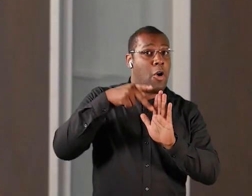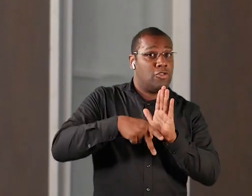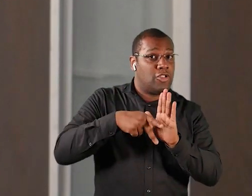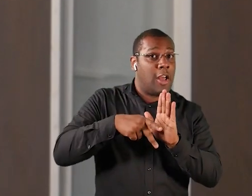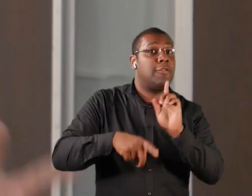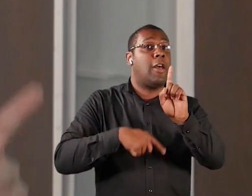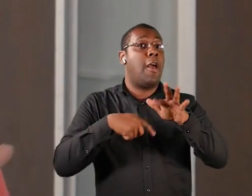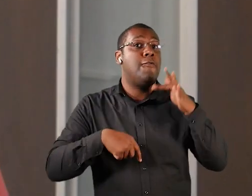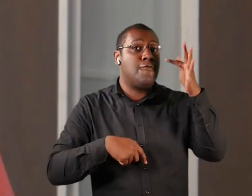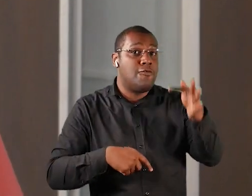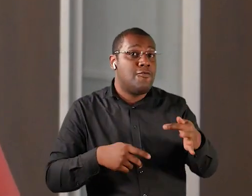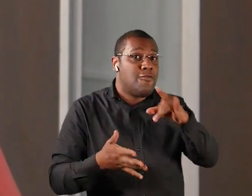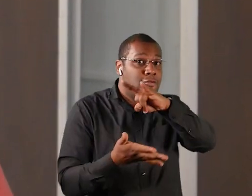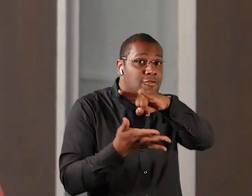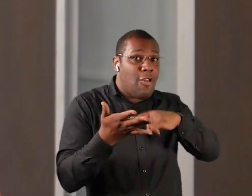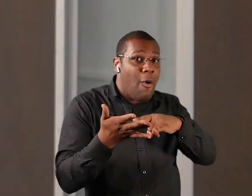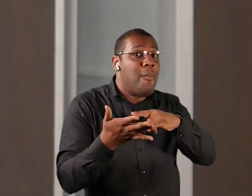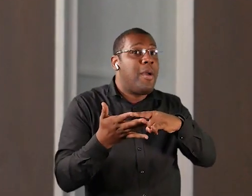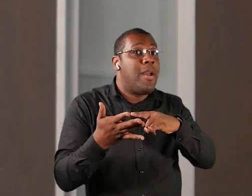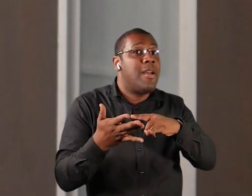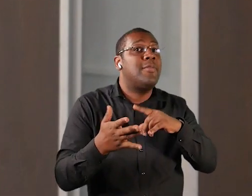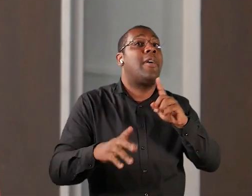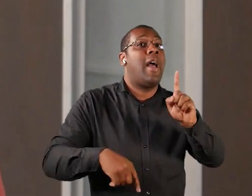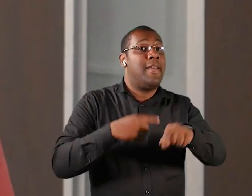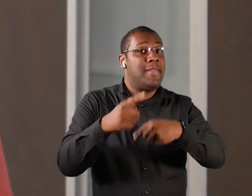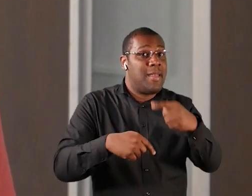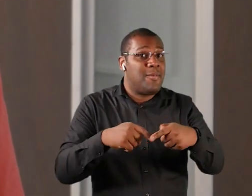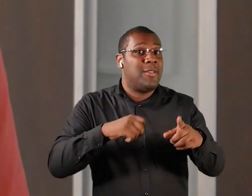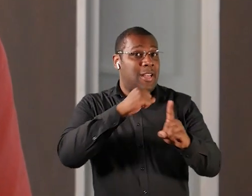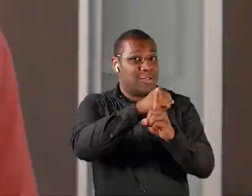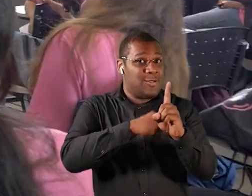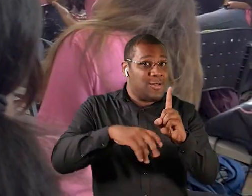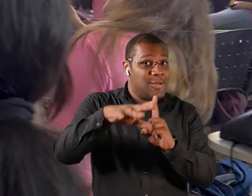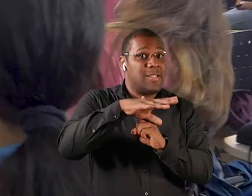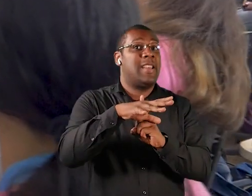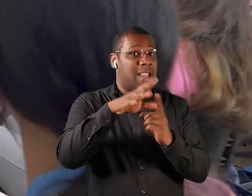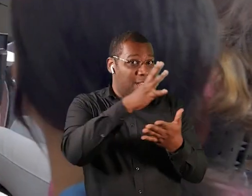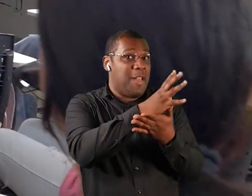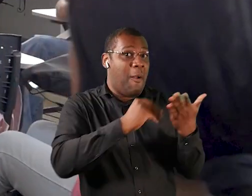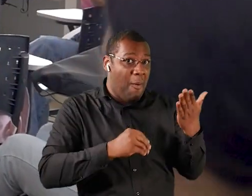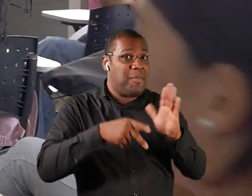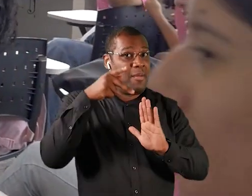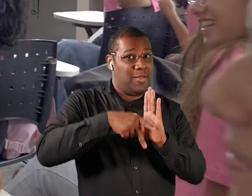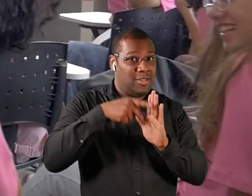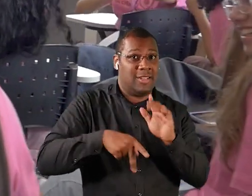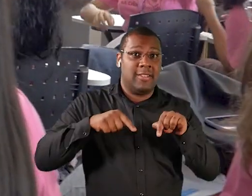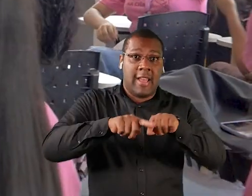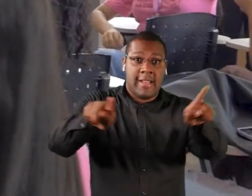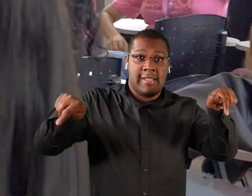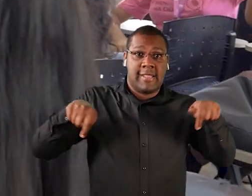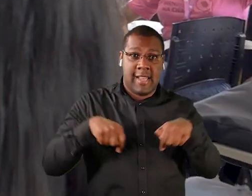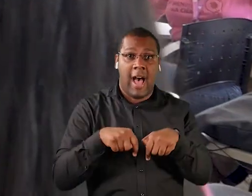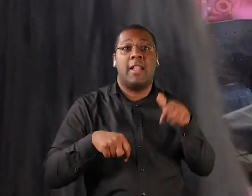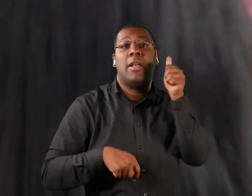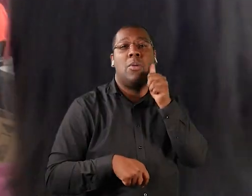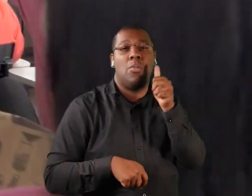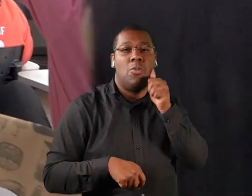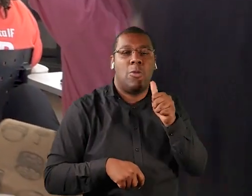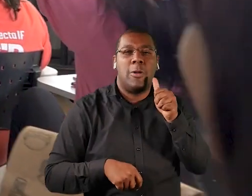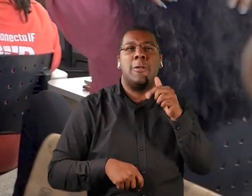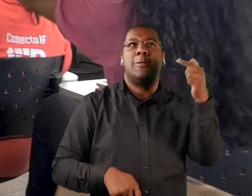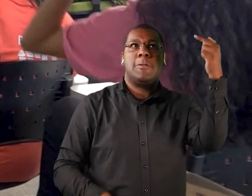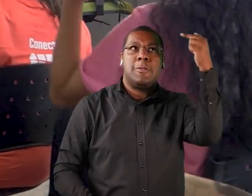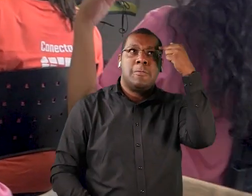do papel e, quem sabe, ser implementada na sociedade. Será nesta sala que as meninas vão colocar o cérebro